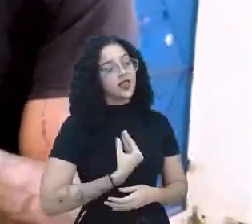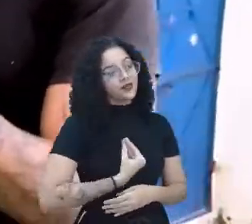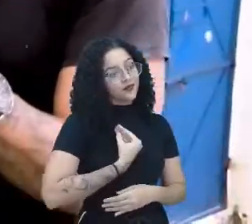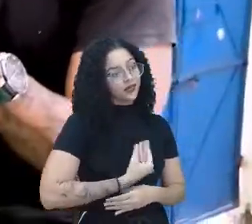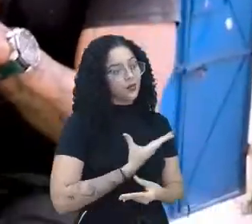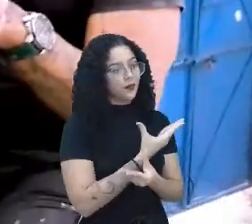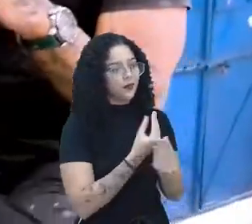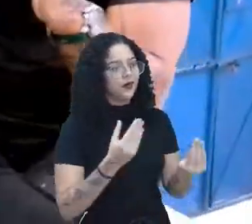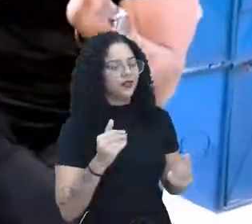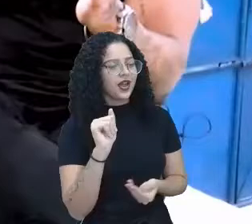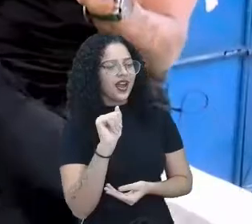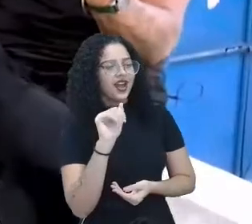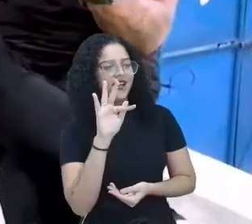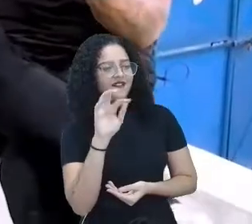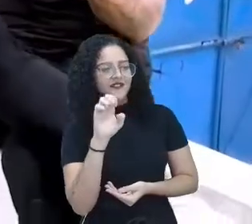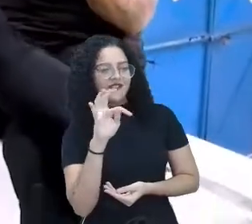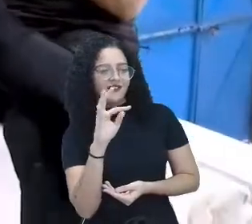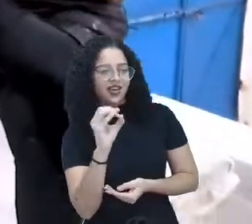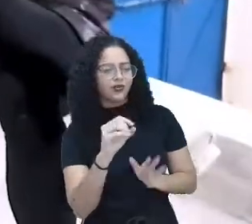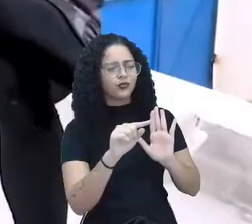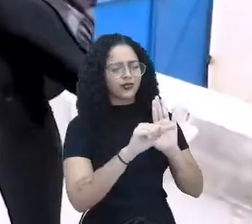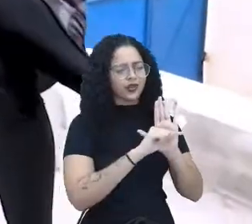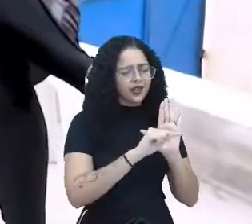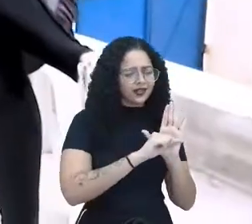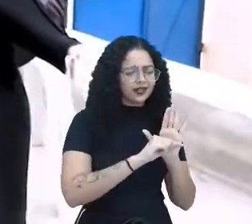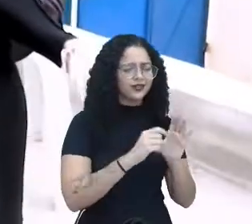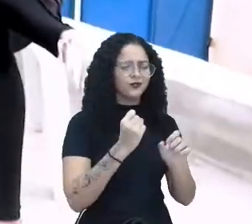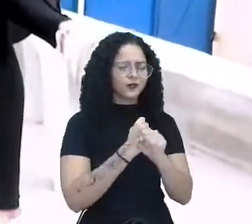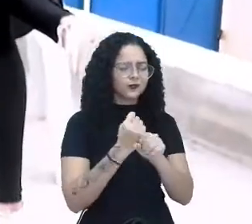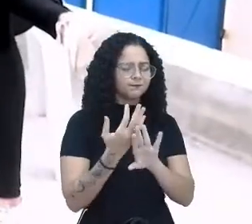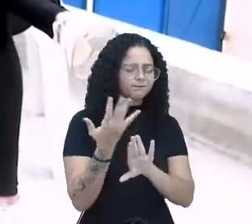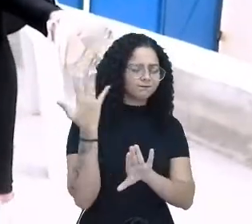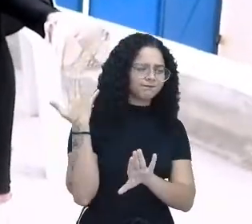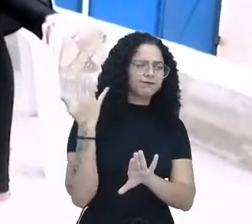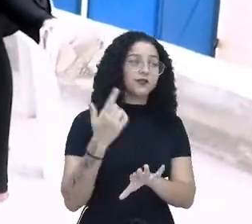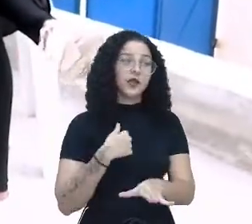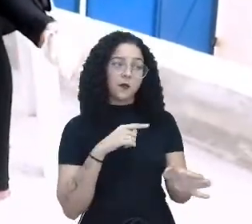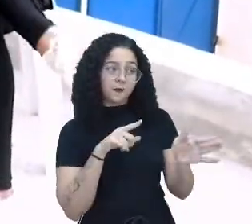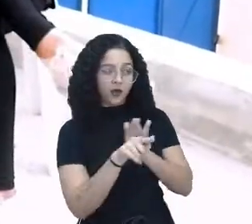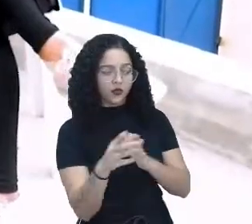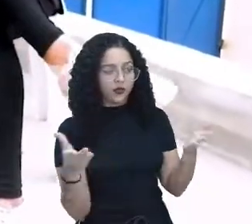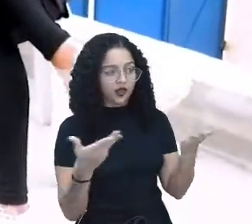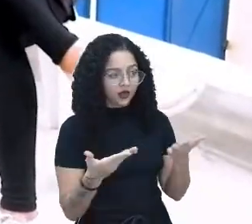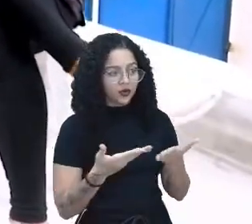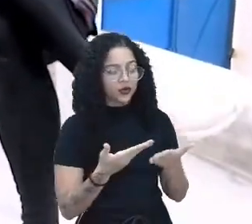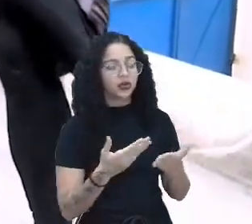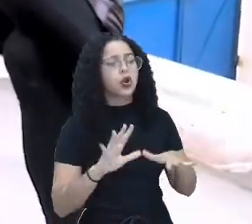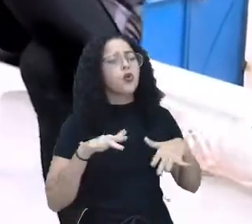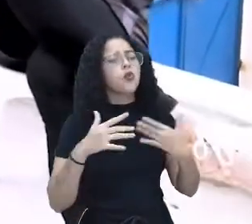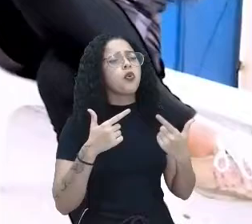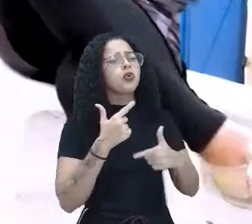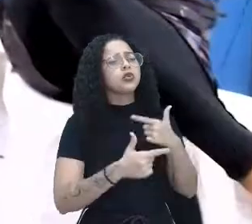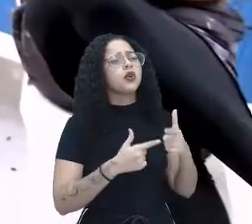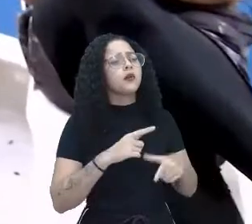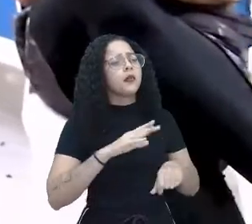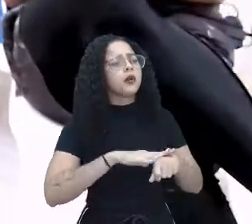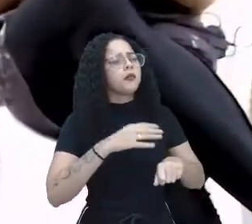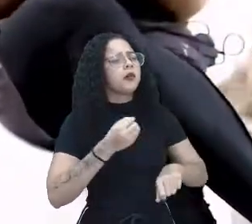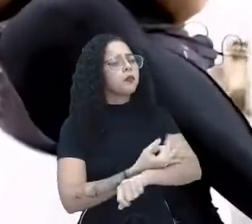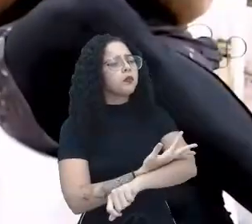muitos afetos negativos nesses últimos anos, né? E aí eu te pergunto agora, qual trabalho mais te emocionou